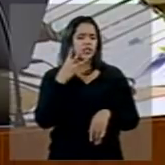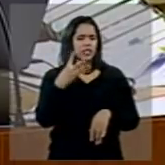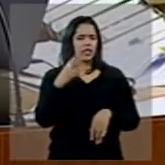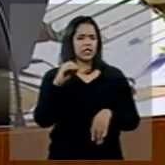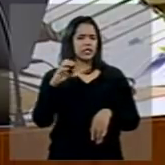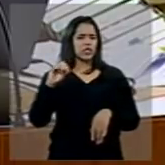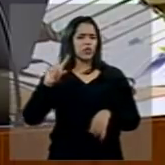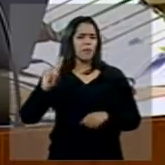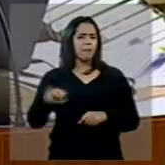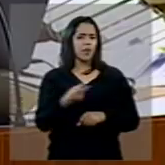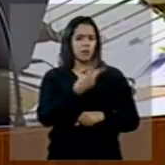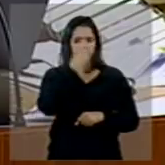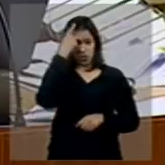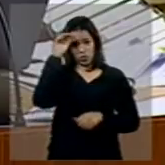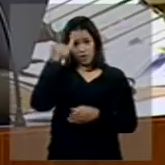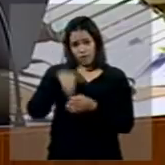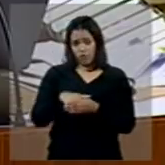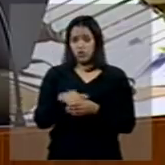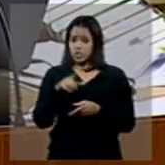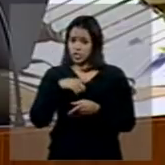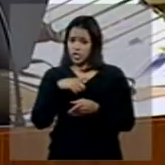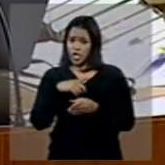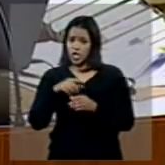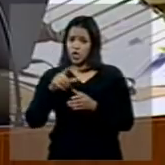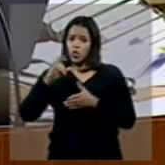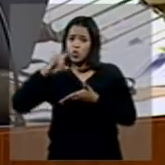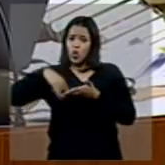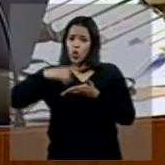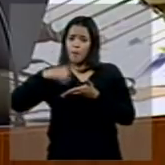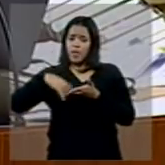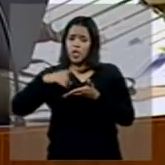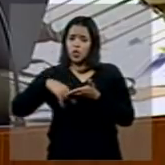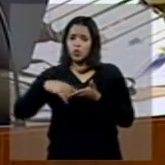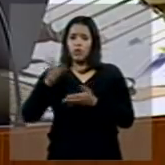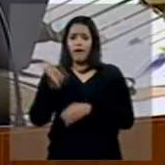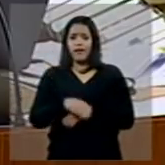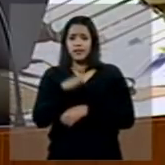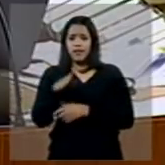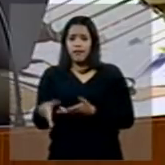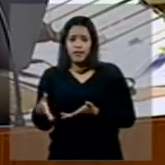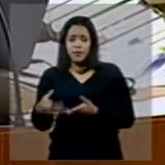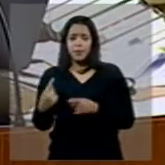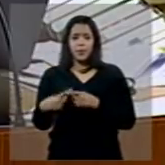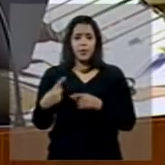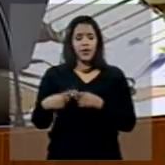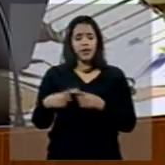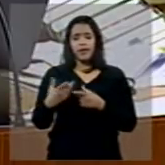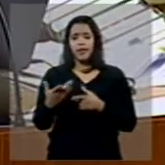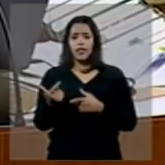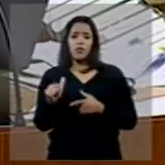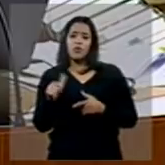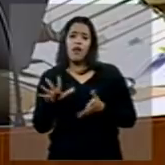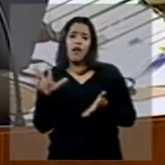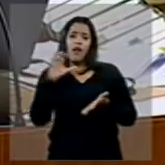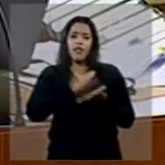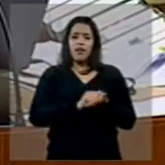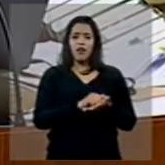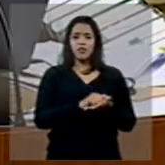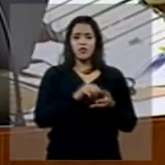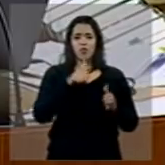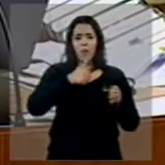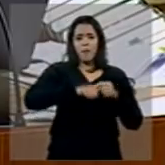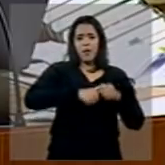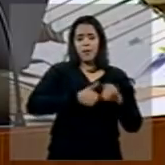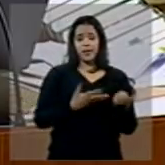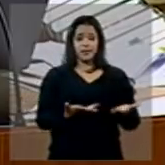3.300.000 eleitores que tiveram seu título cassado pelo TSE, por não estarem inscritos no cadastro